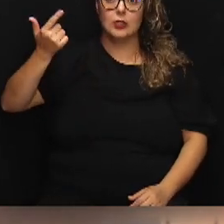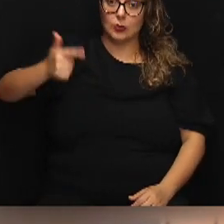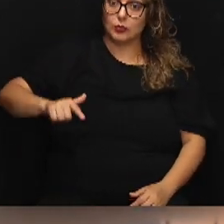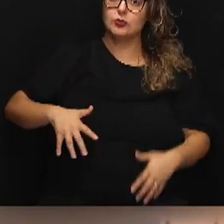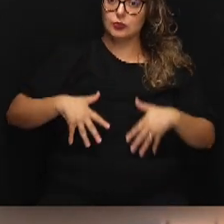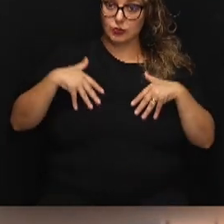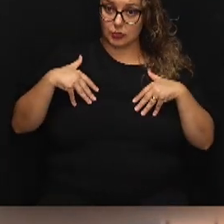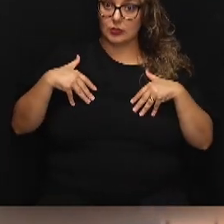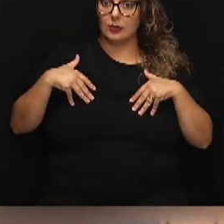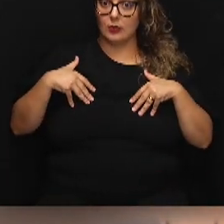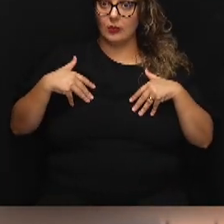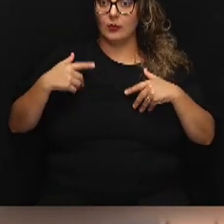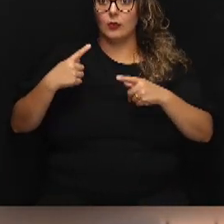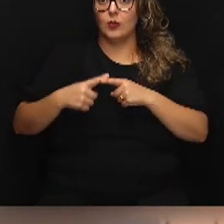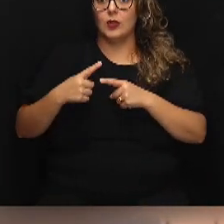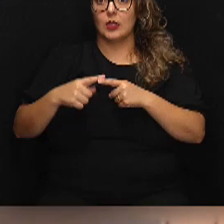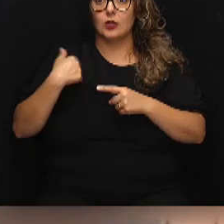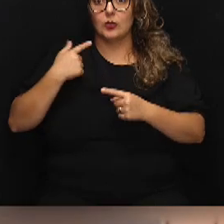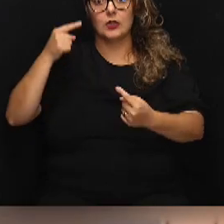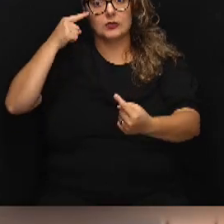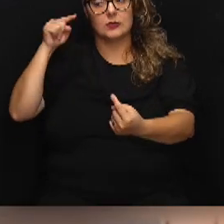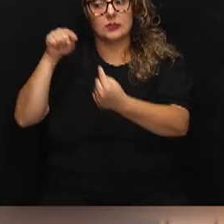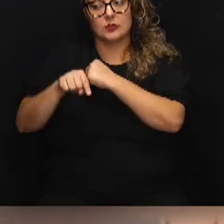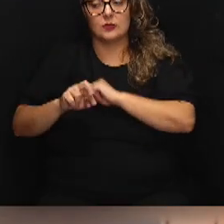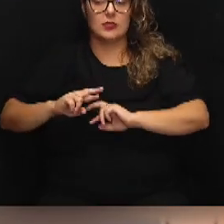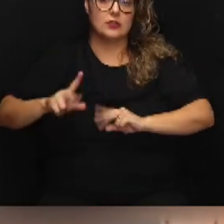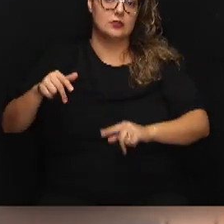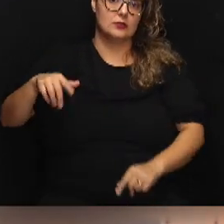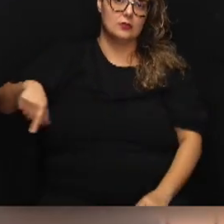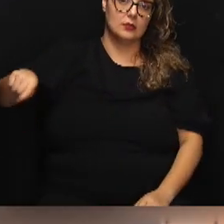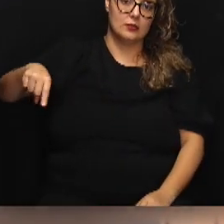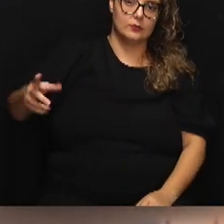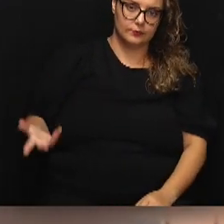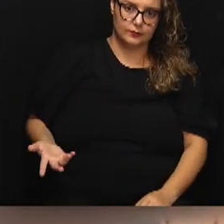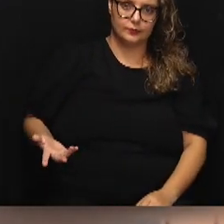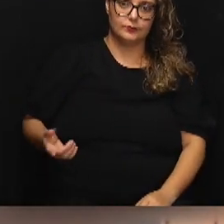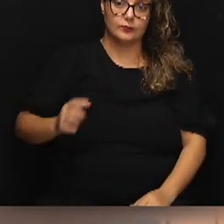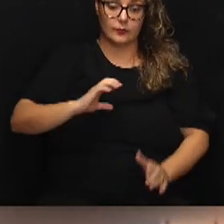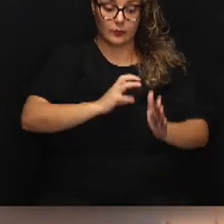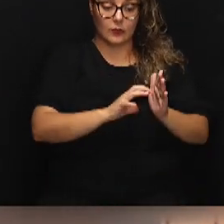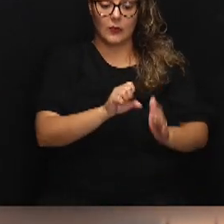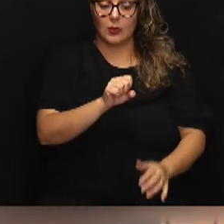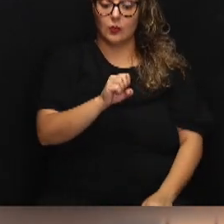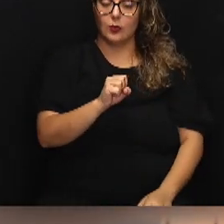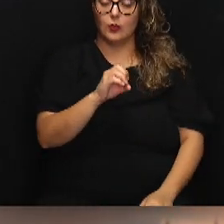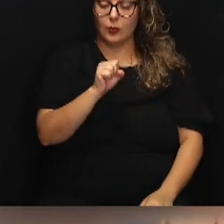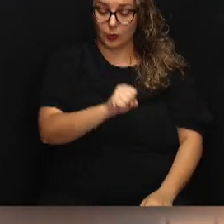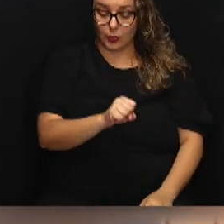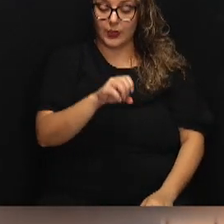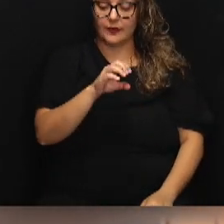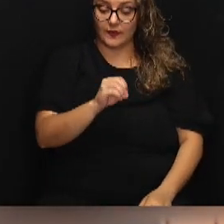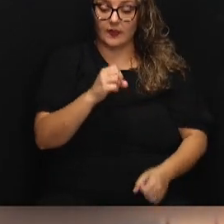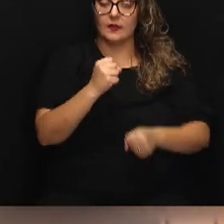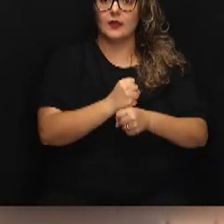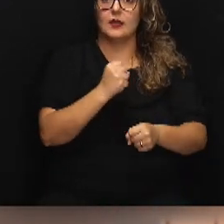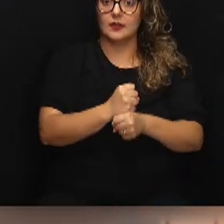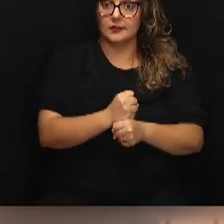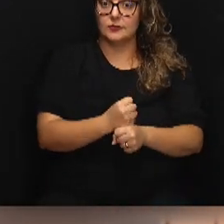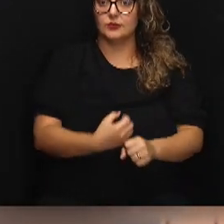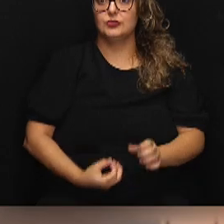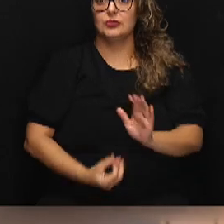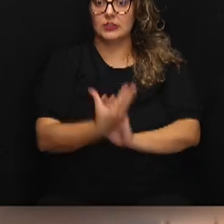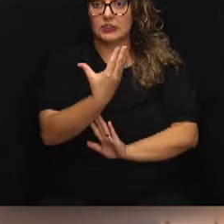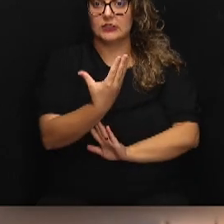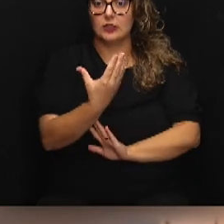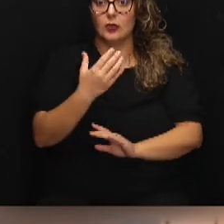orgulho. Então, com aproximadamente 80 anos, o partido aqui na cidade tem cerca de 80 anos de existência. O PCdoB de Campinas esteve